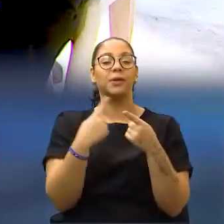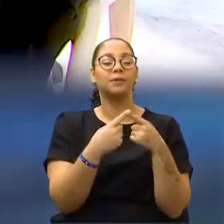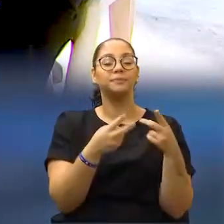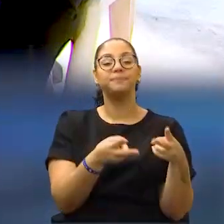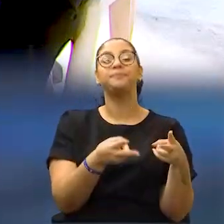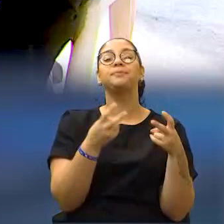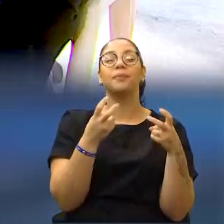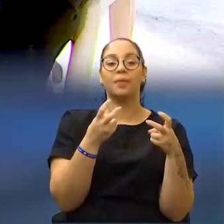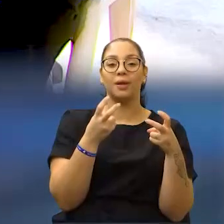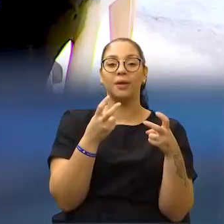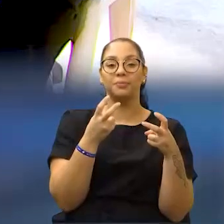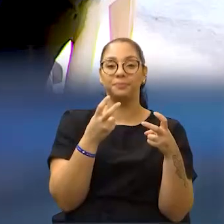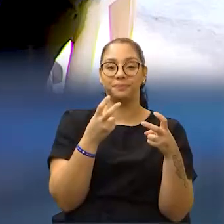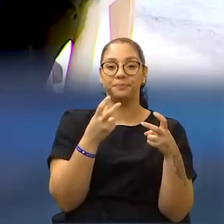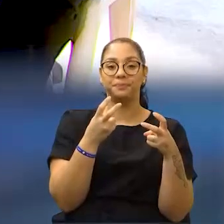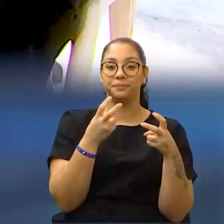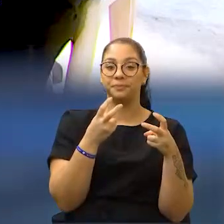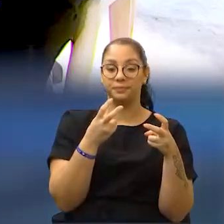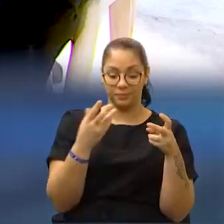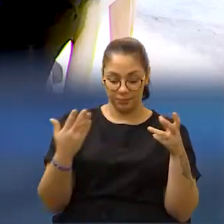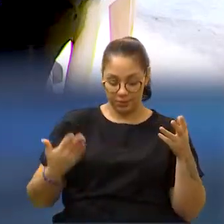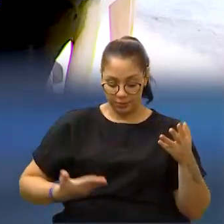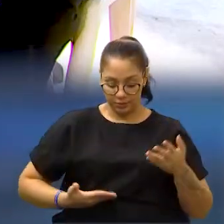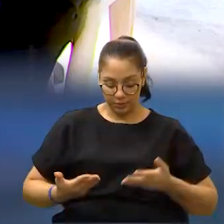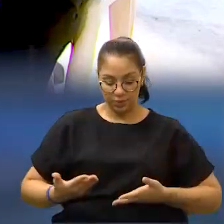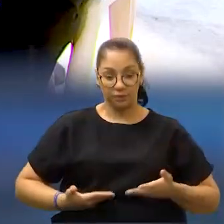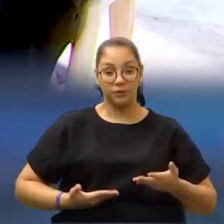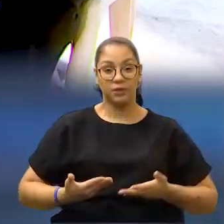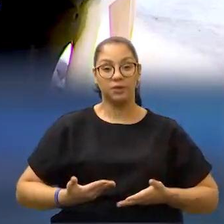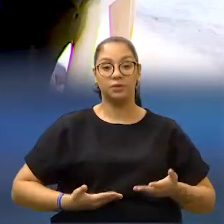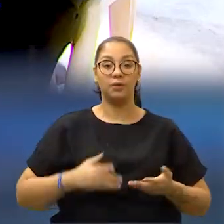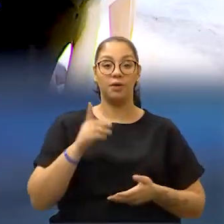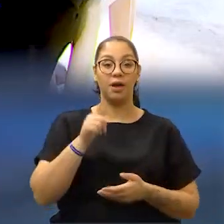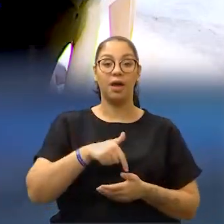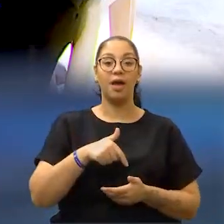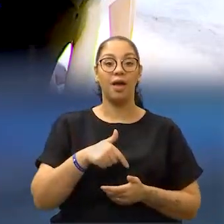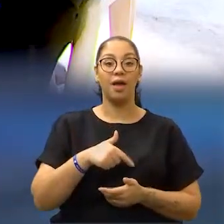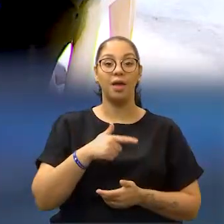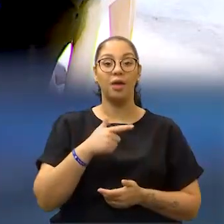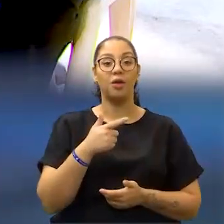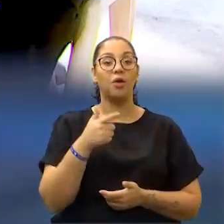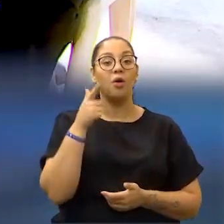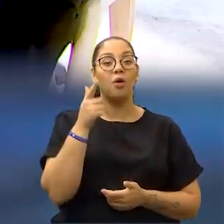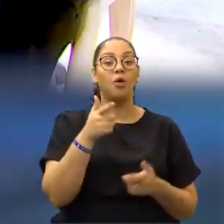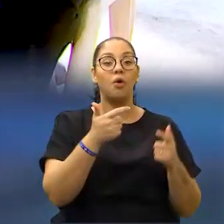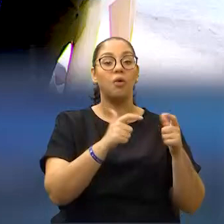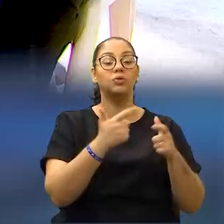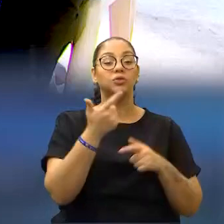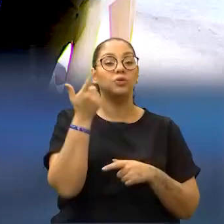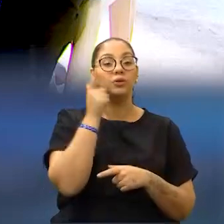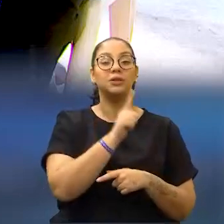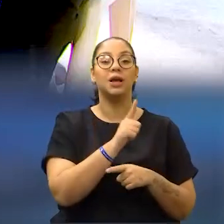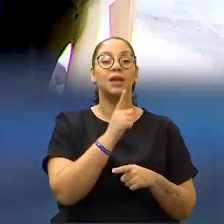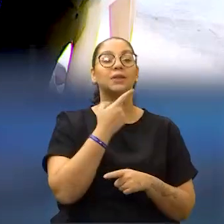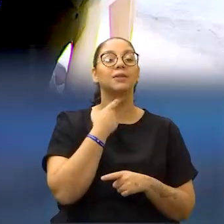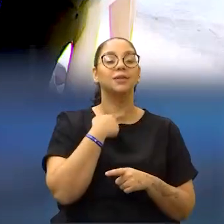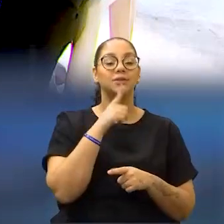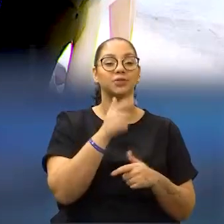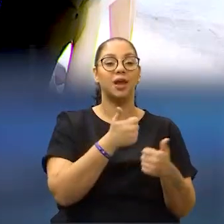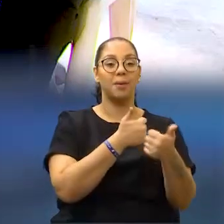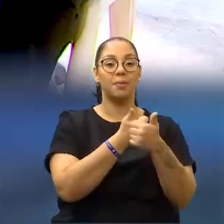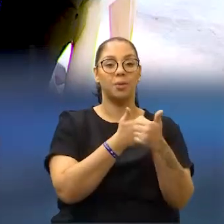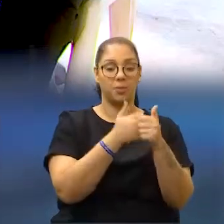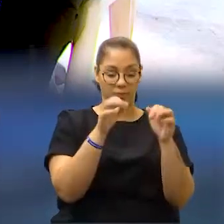né? Porque você percebe o serviço, né? Indo aonde deseja, que é